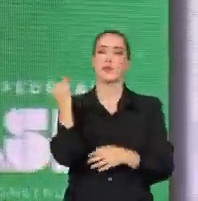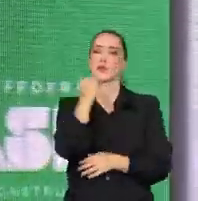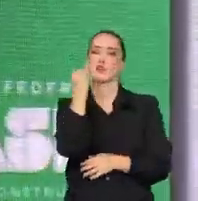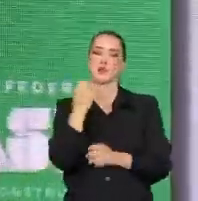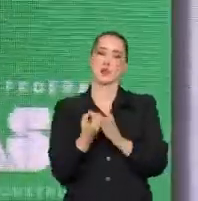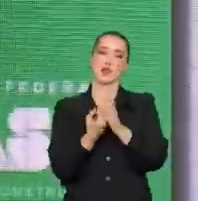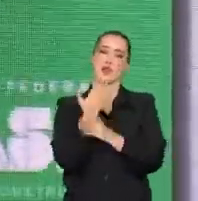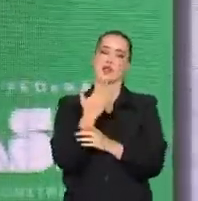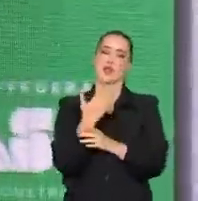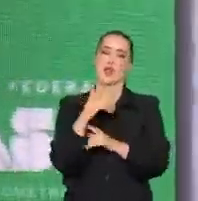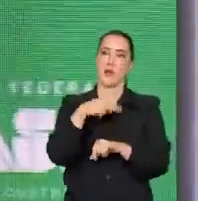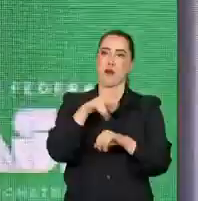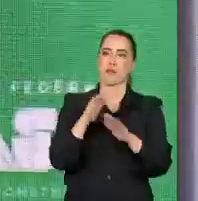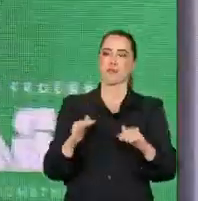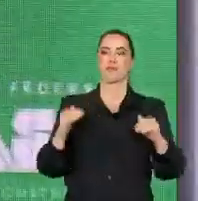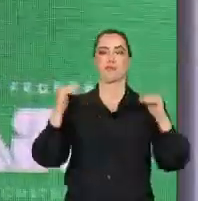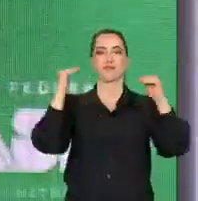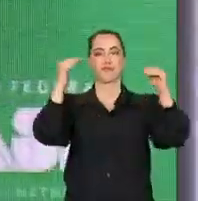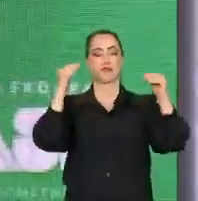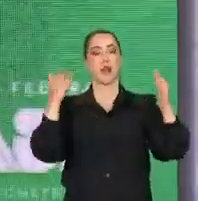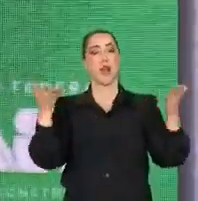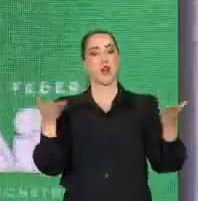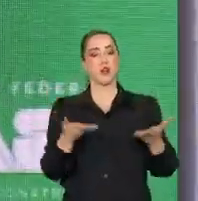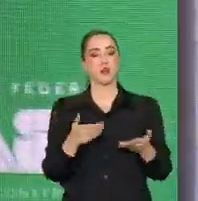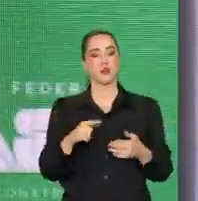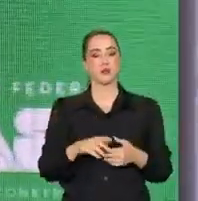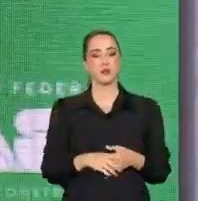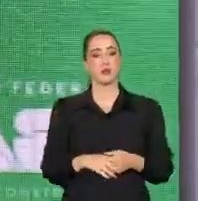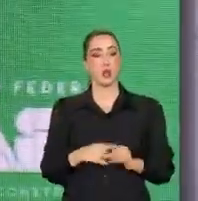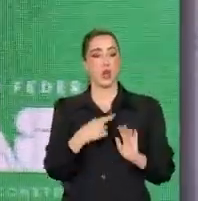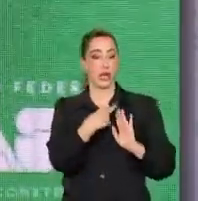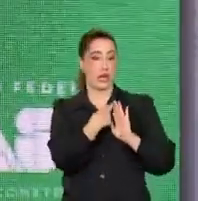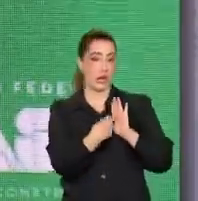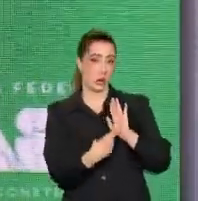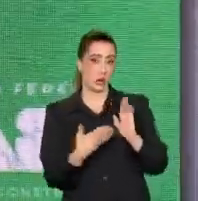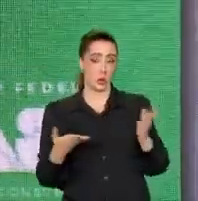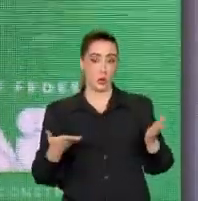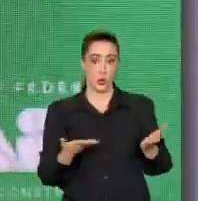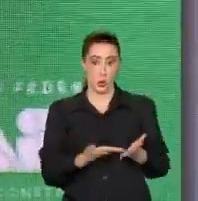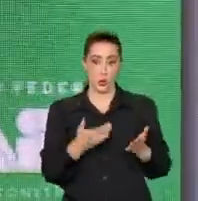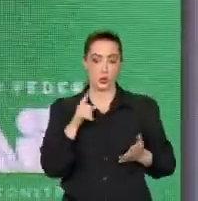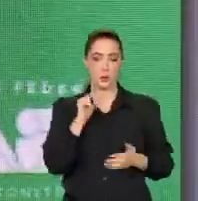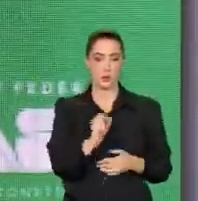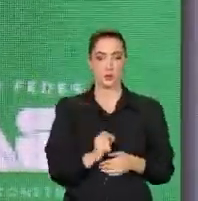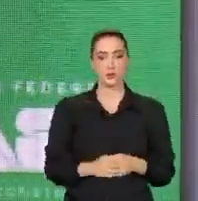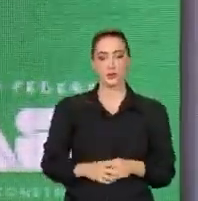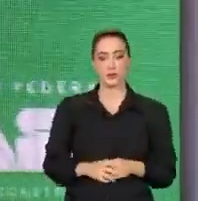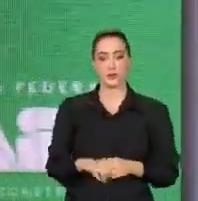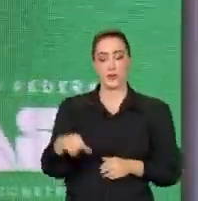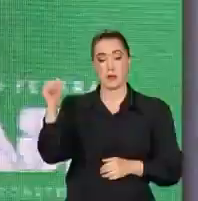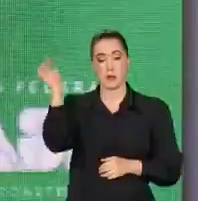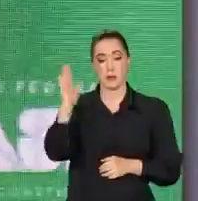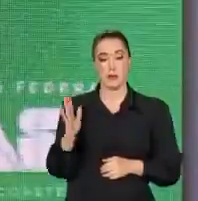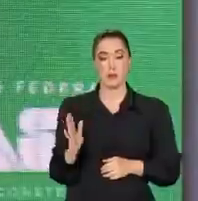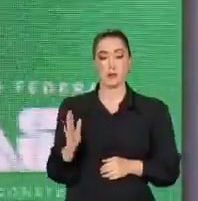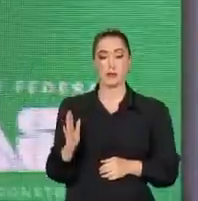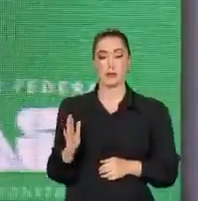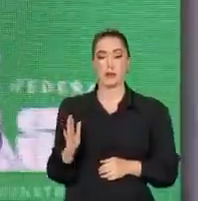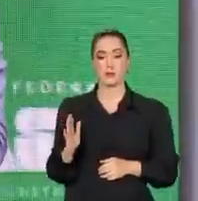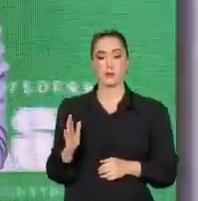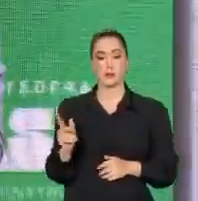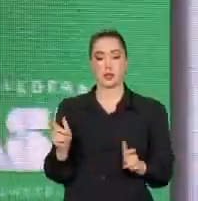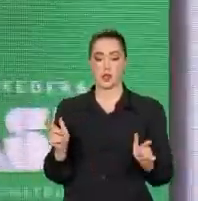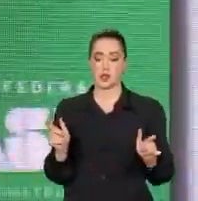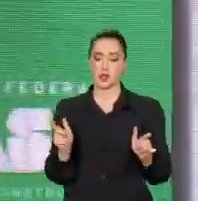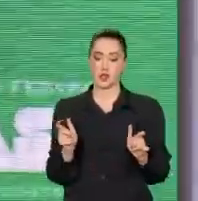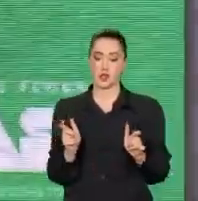uma nação soberana, saiu agora um relatório hoje que o Brasil